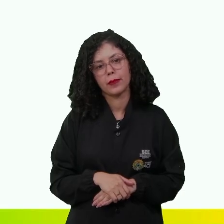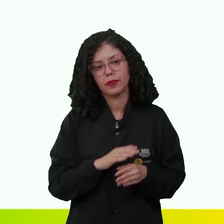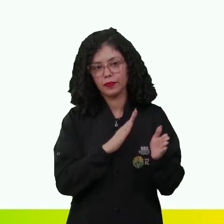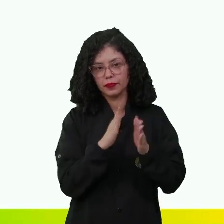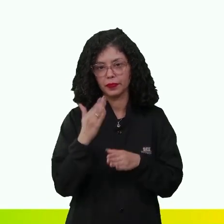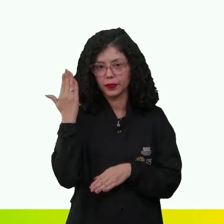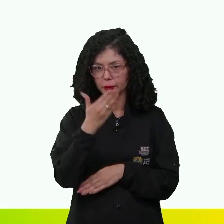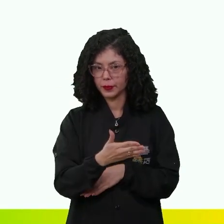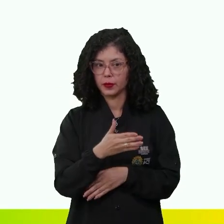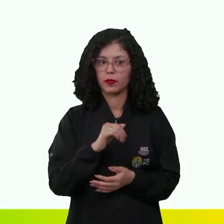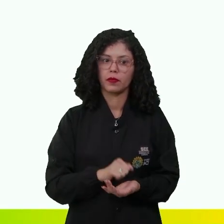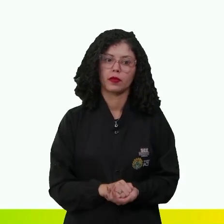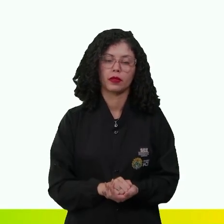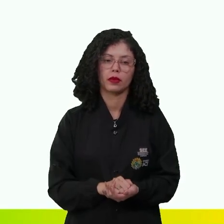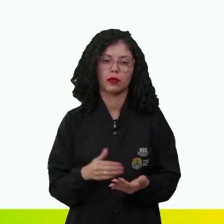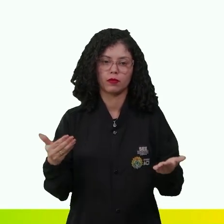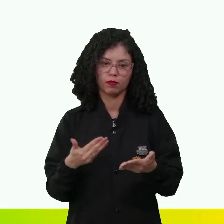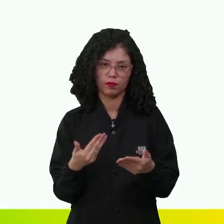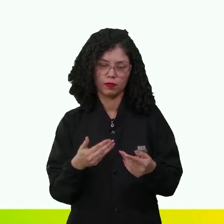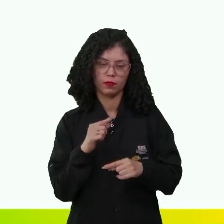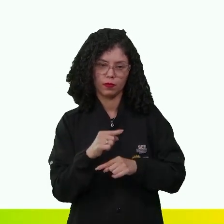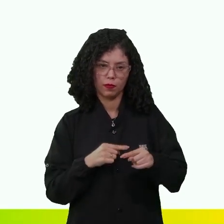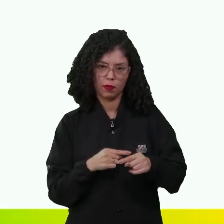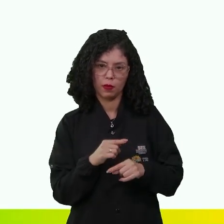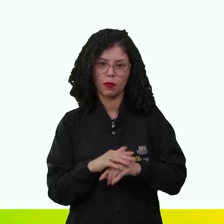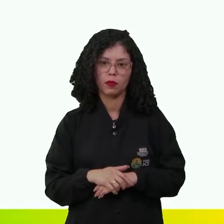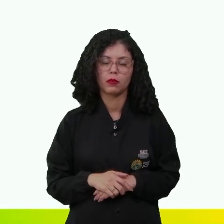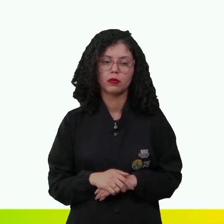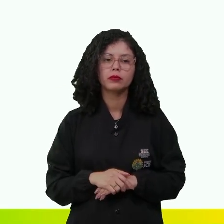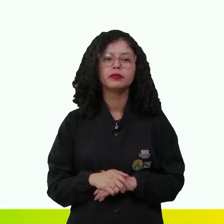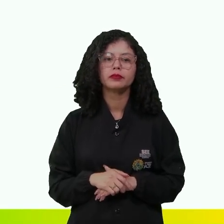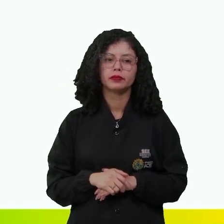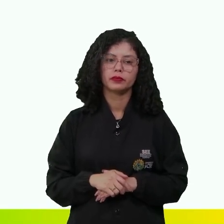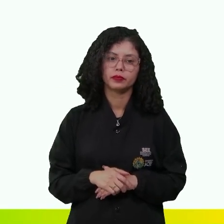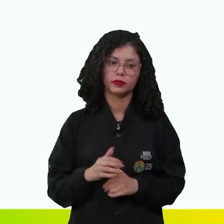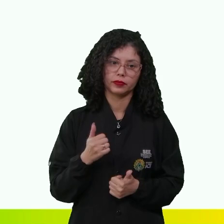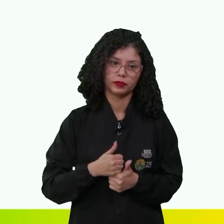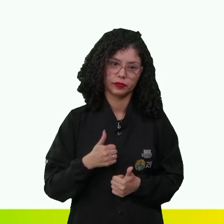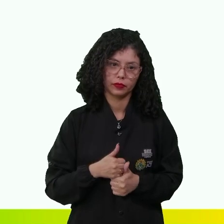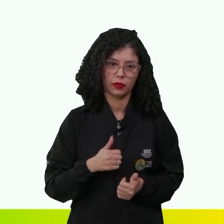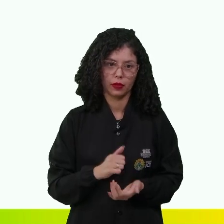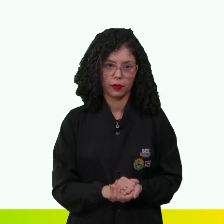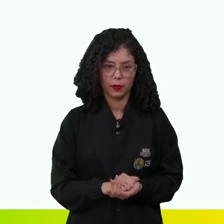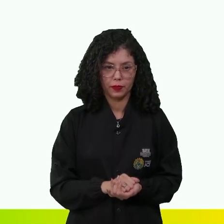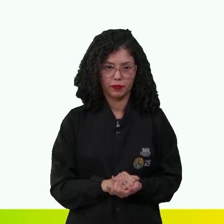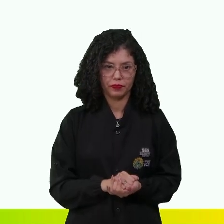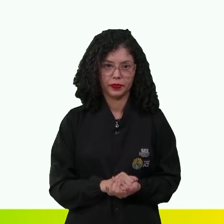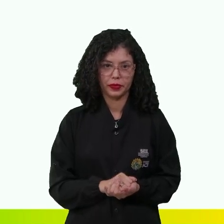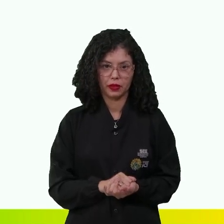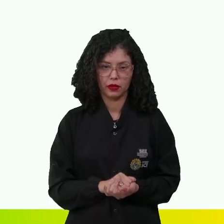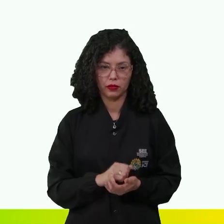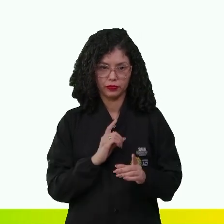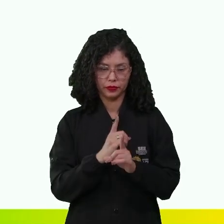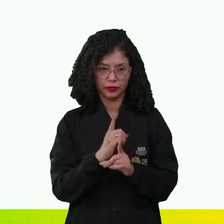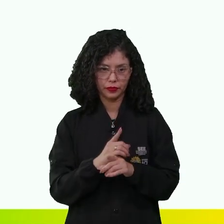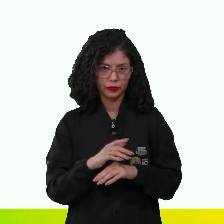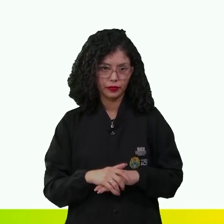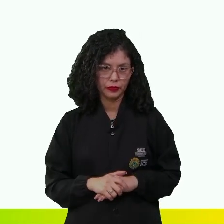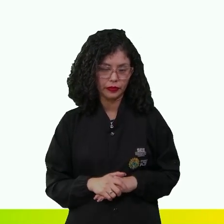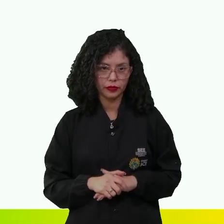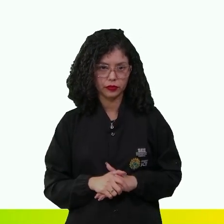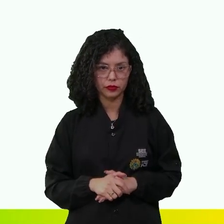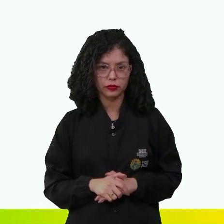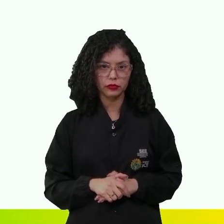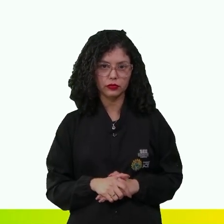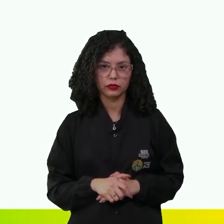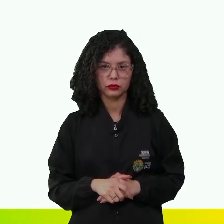parte direta e aqui nós temos a parte inversa. Agora é só substituir os valores que nós encontramos,